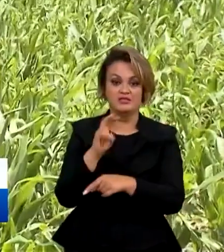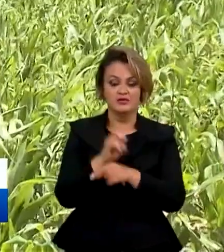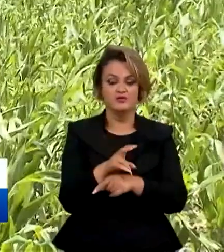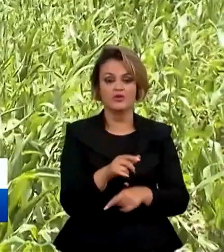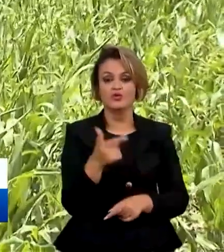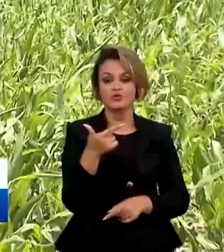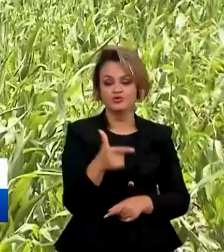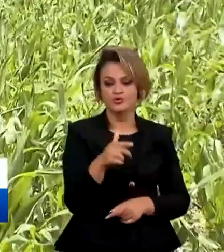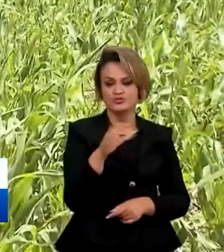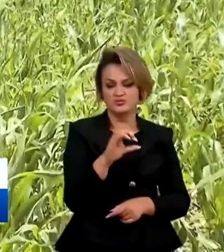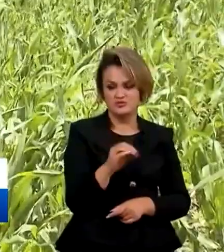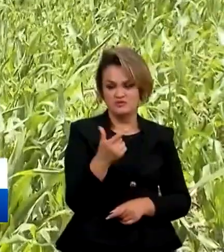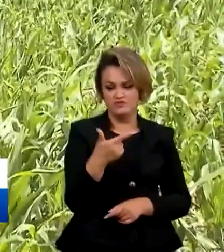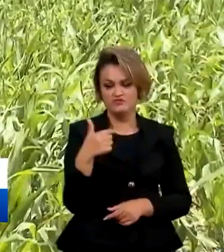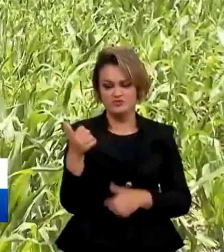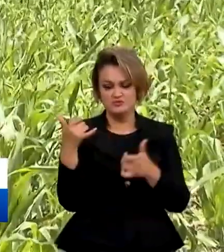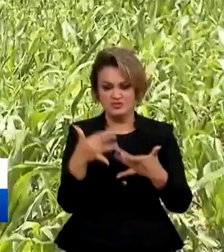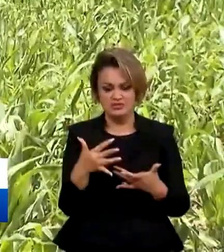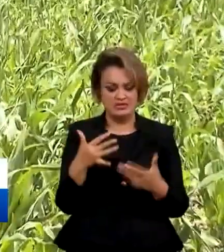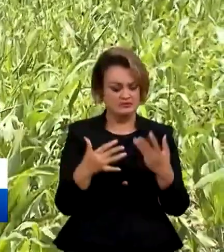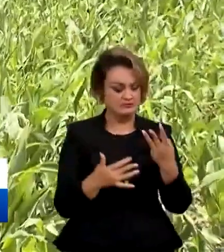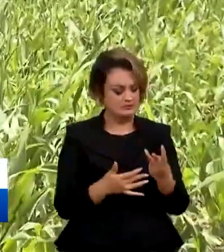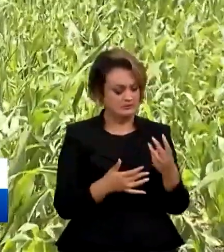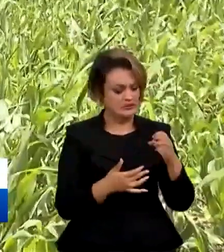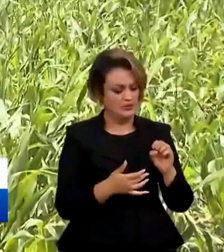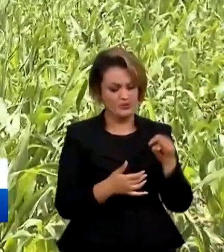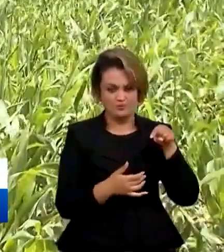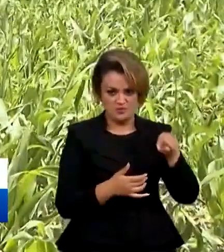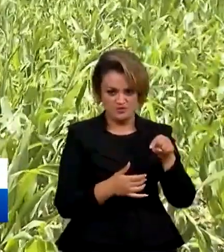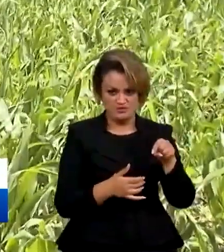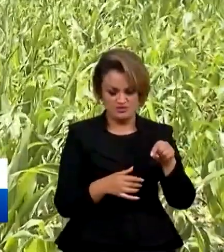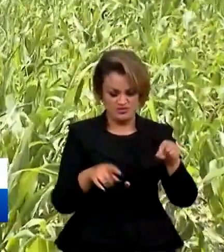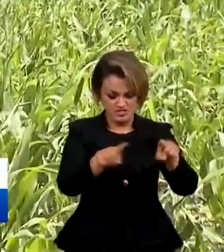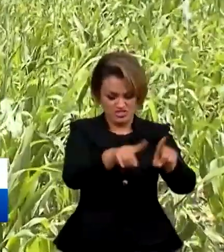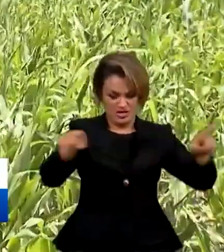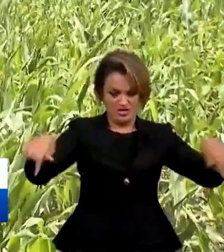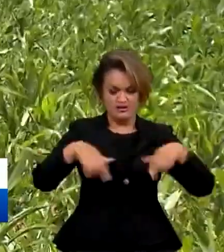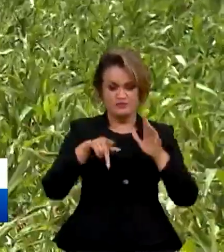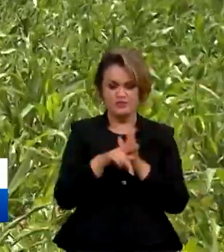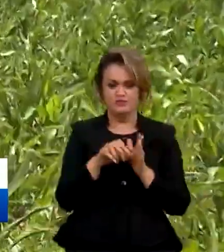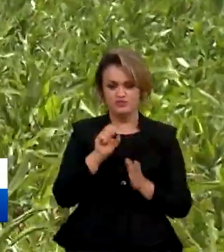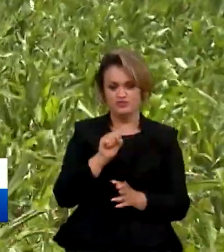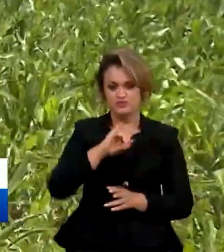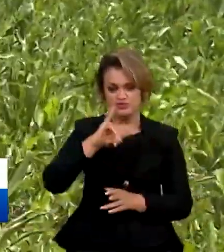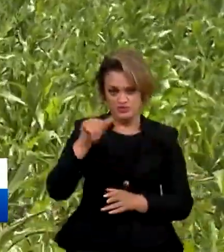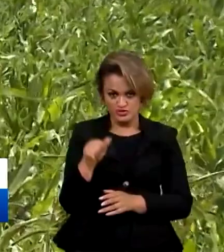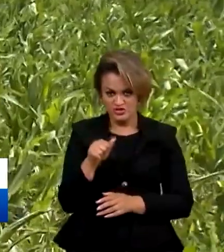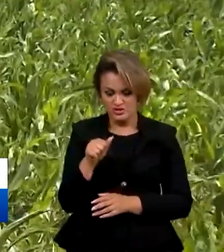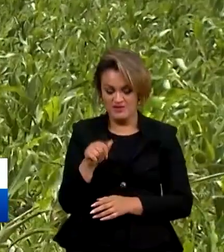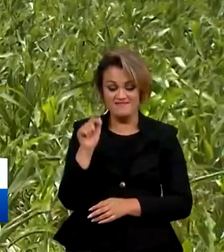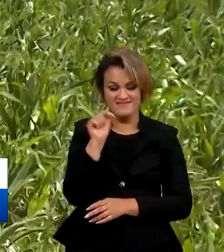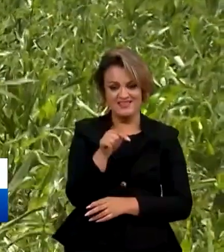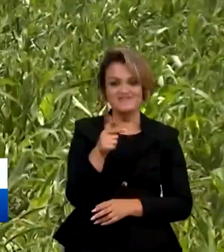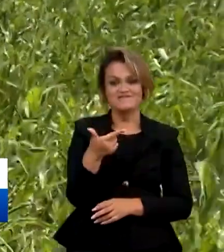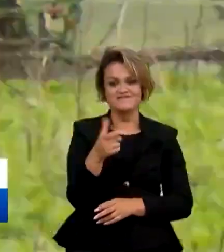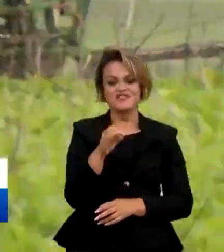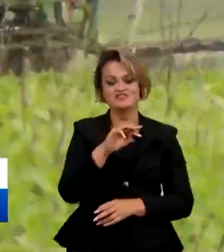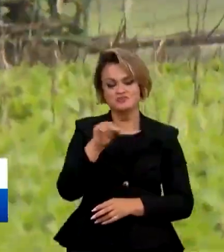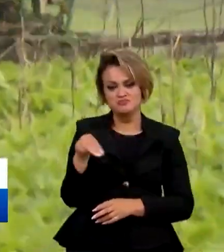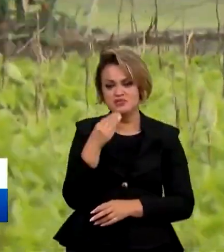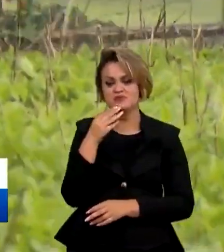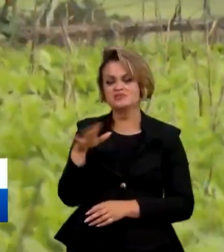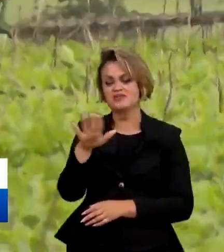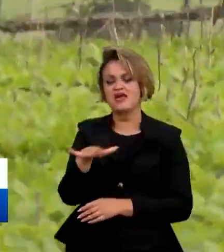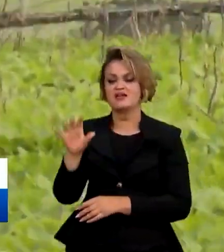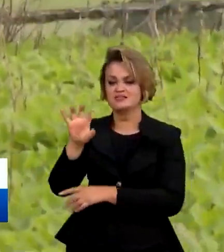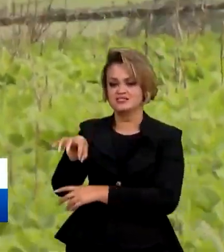2021, dos 38 milhões e meio de hectares de soja cultivados no Brasil, 20 milhões estavam no Cerrado. Já